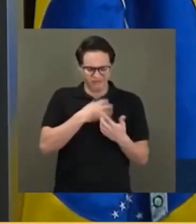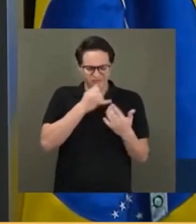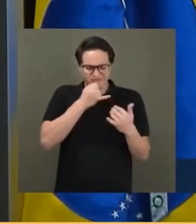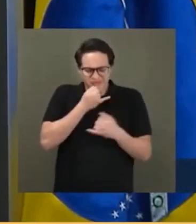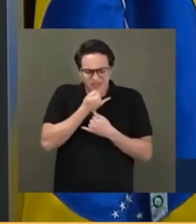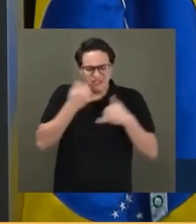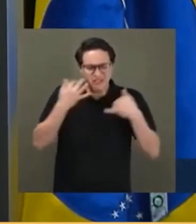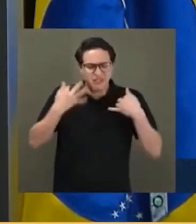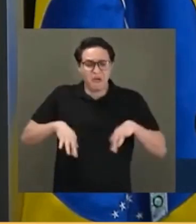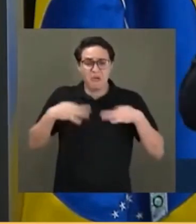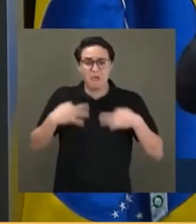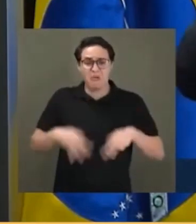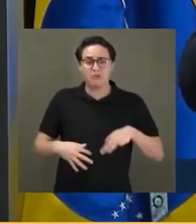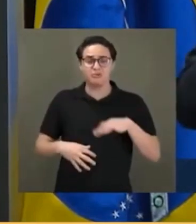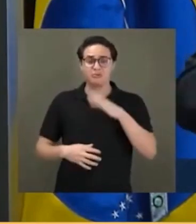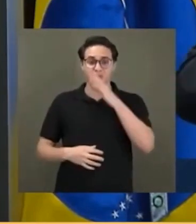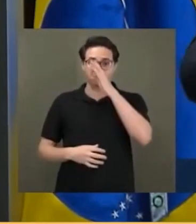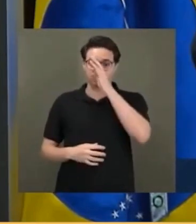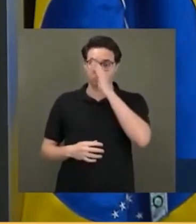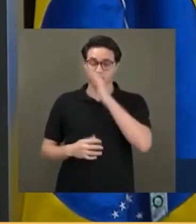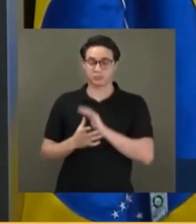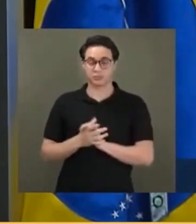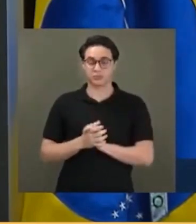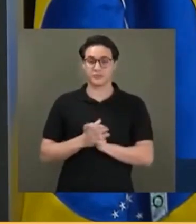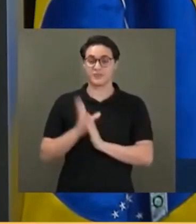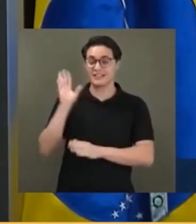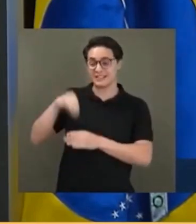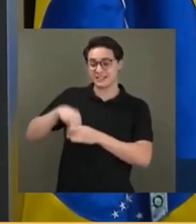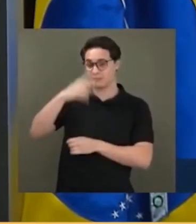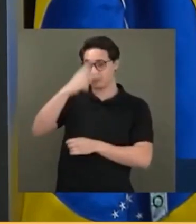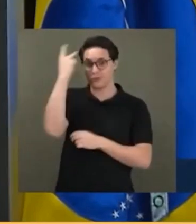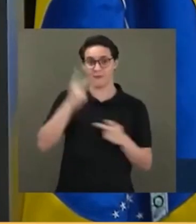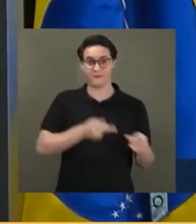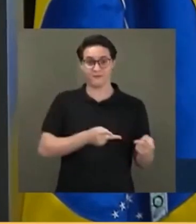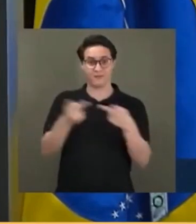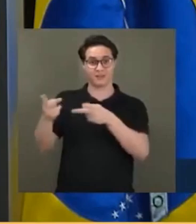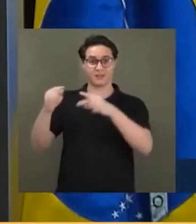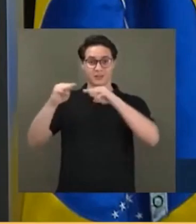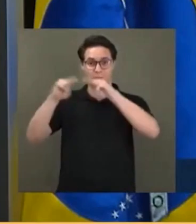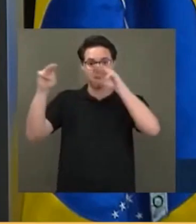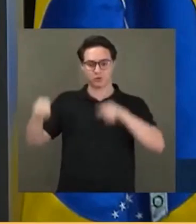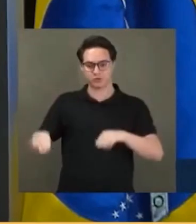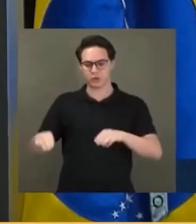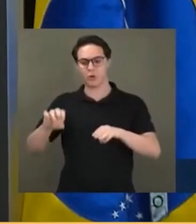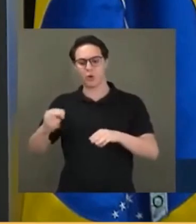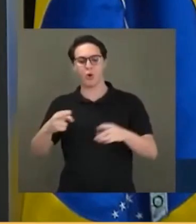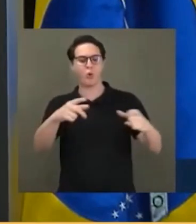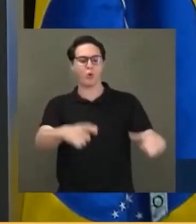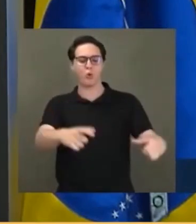e dor dentro de cada um daqueles que visitam esses lugares